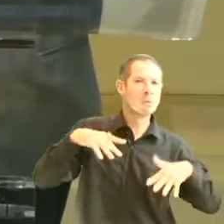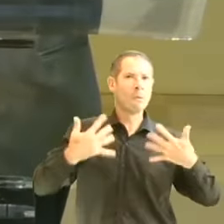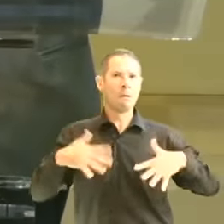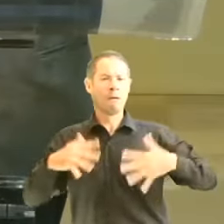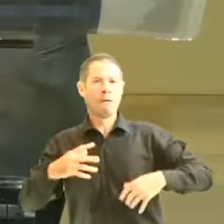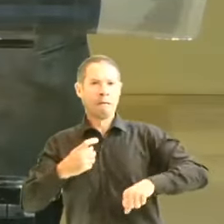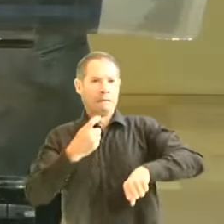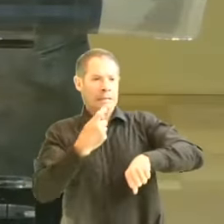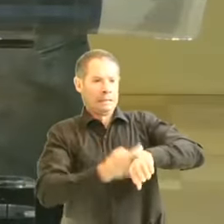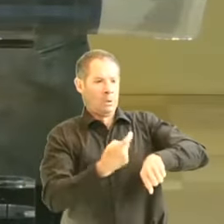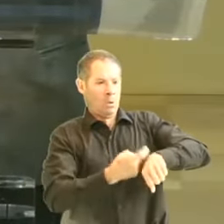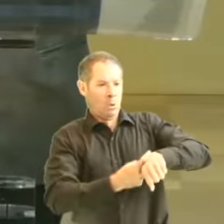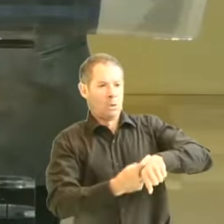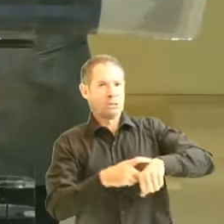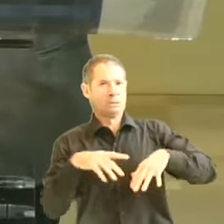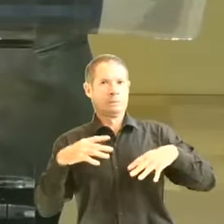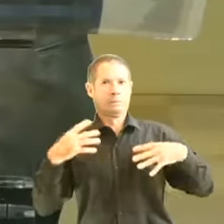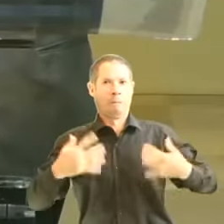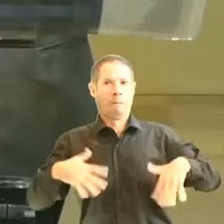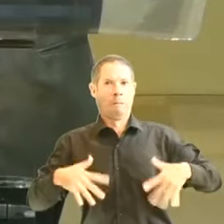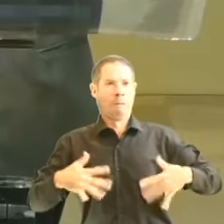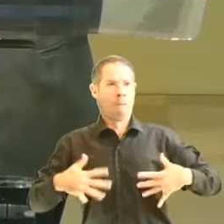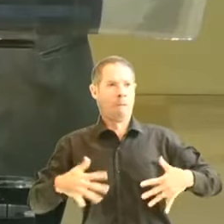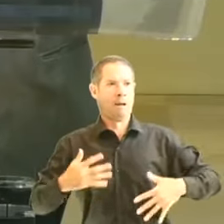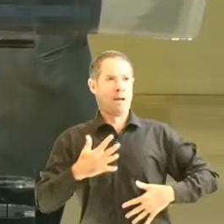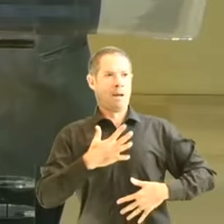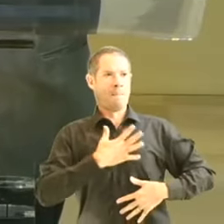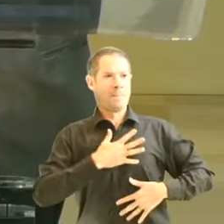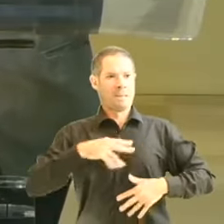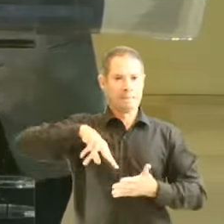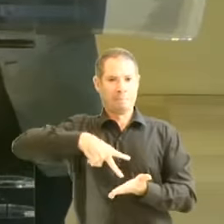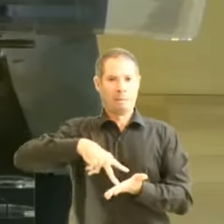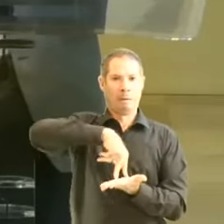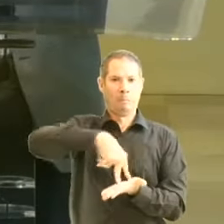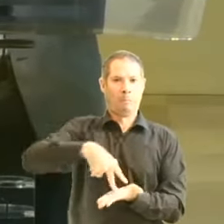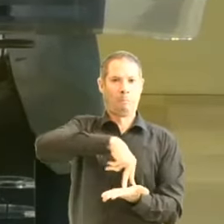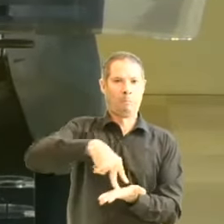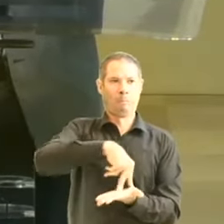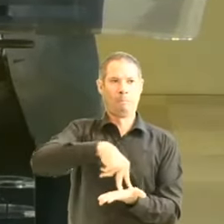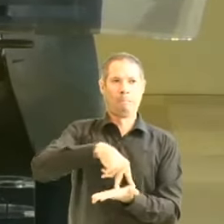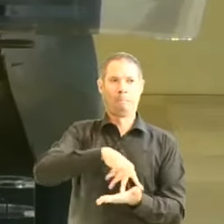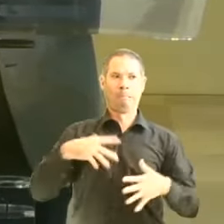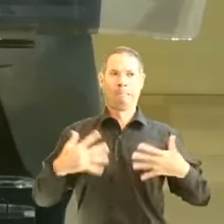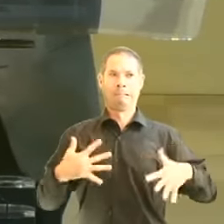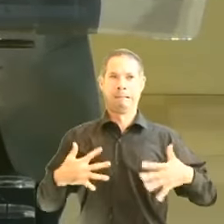meus ossos desfaleceram, minhas pernas vacilaram.